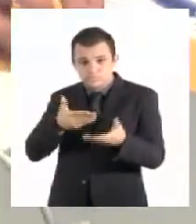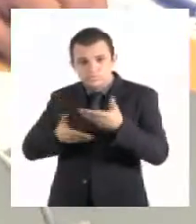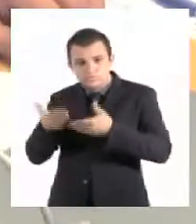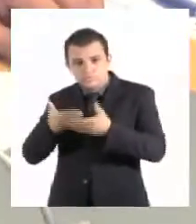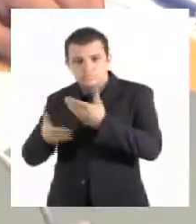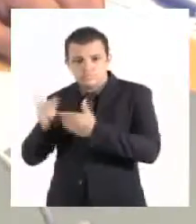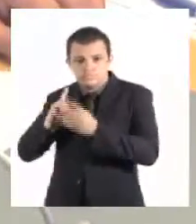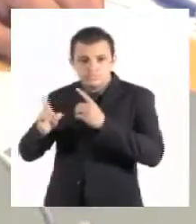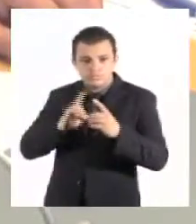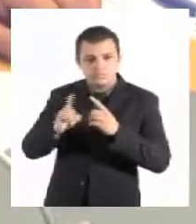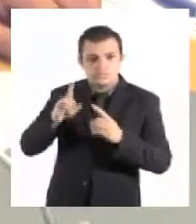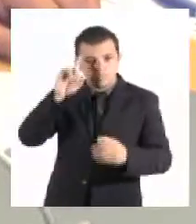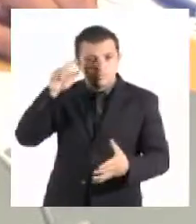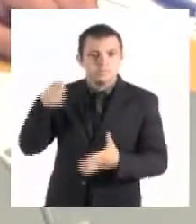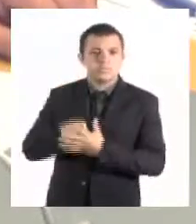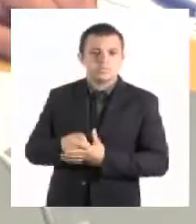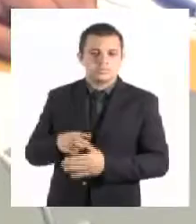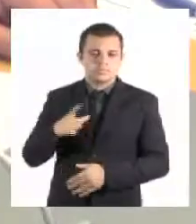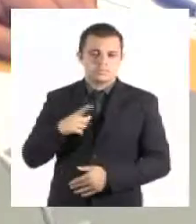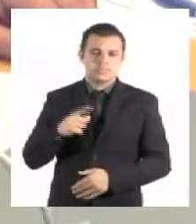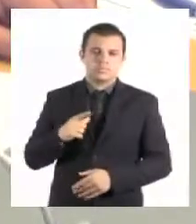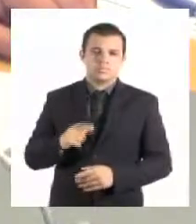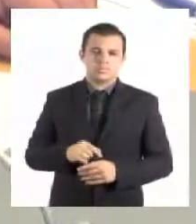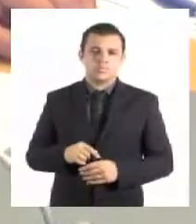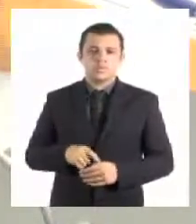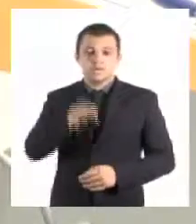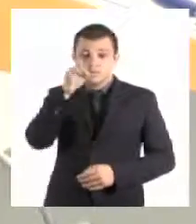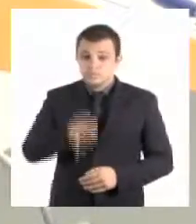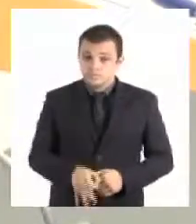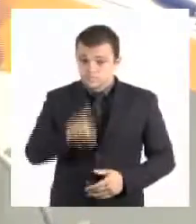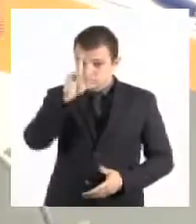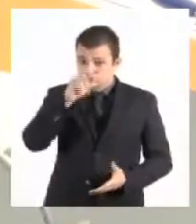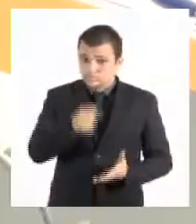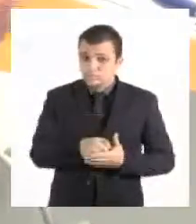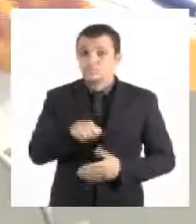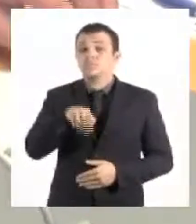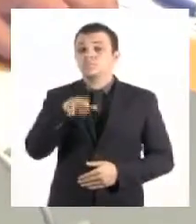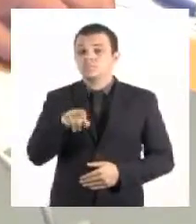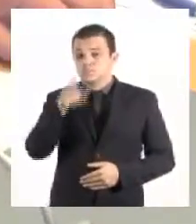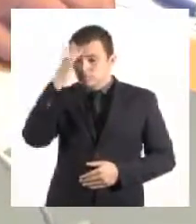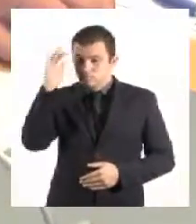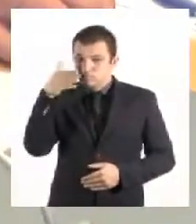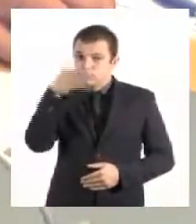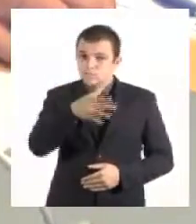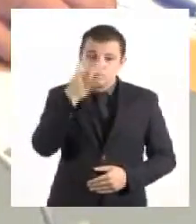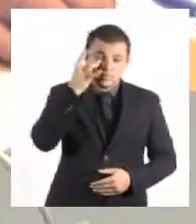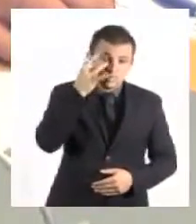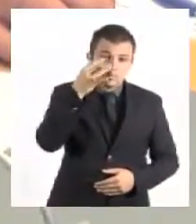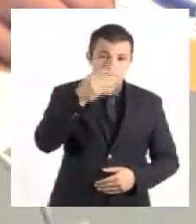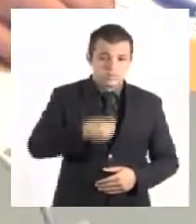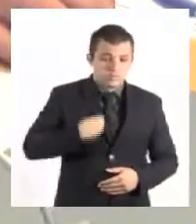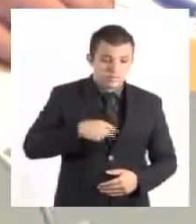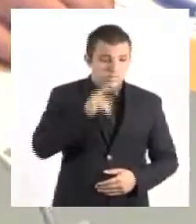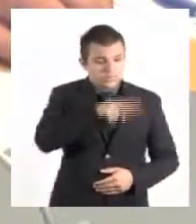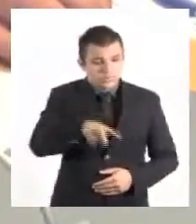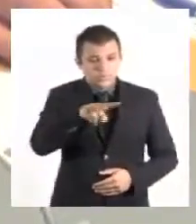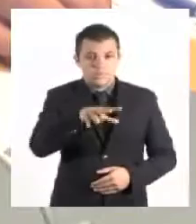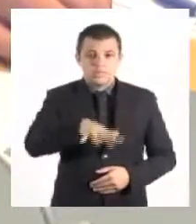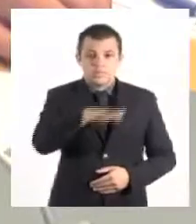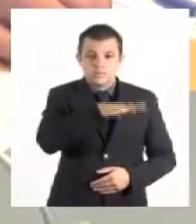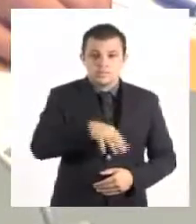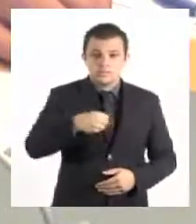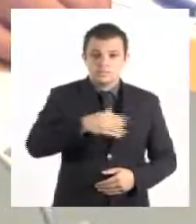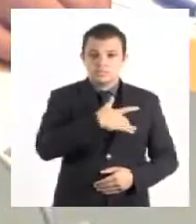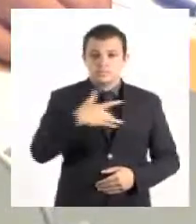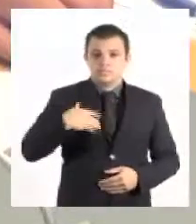ser decidido. Então, a decisão correta, quem faz é quem está vivendo a saúde de cada região. É por isso que eu digo, o governo está